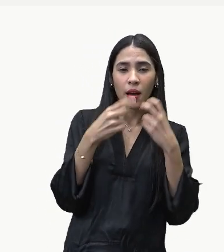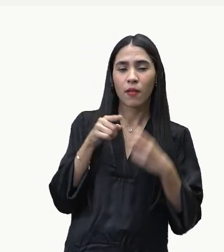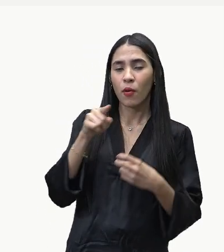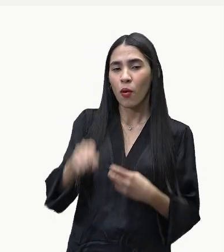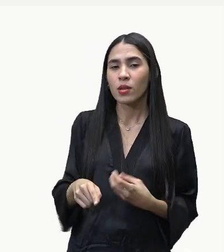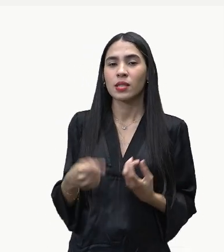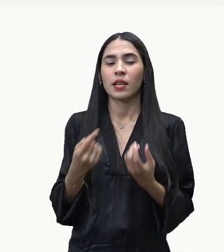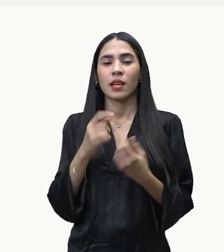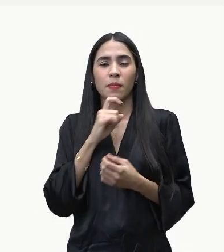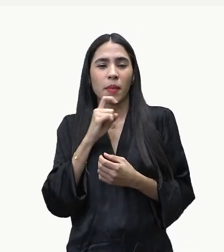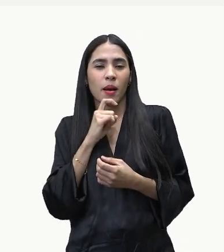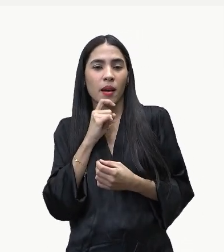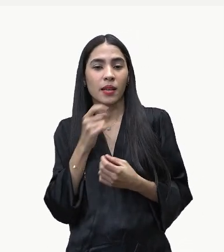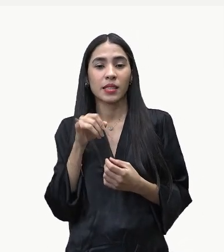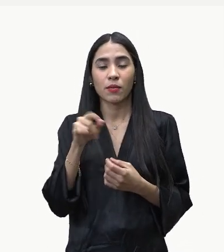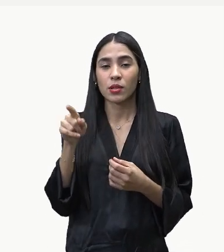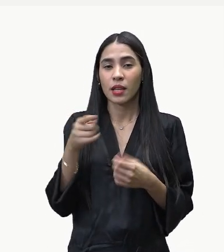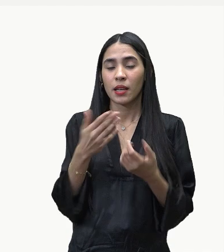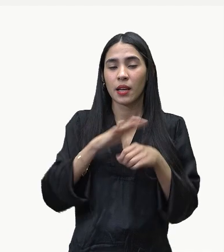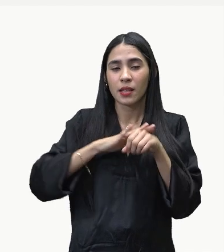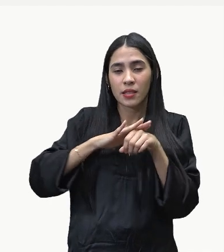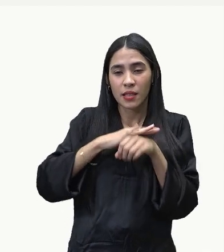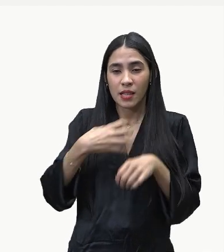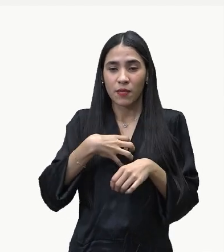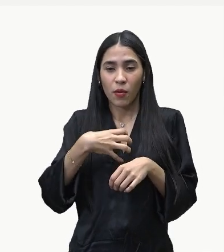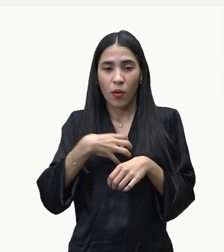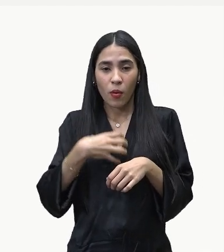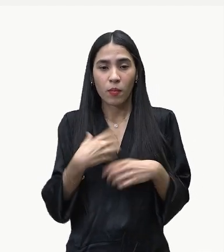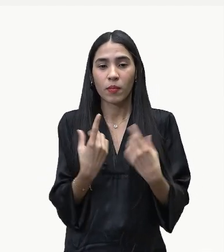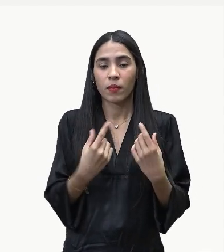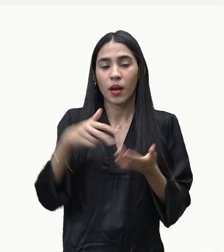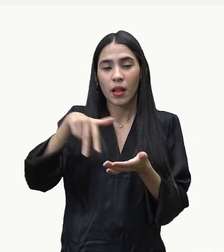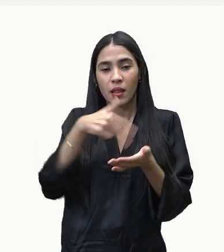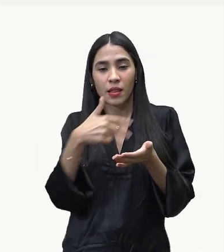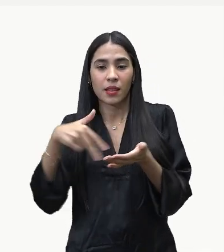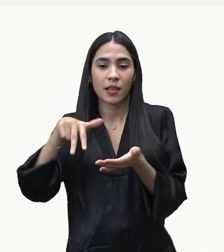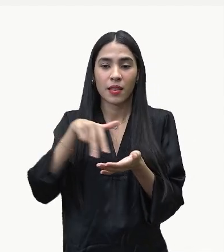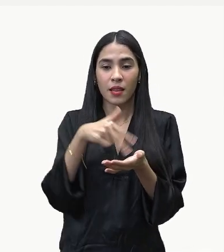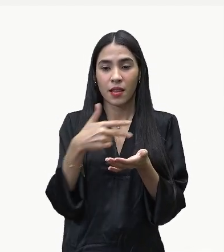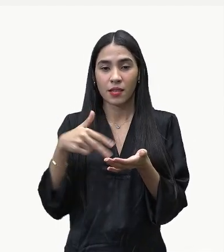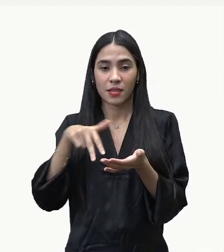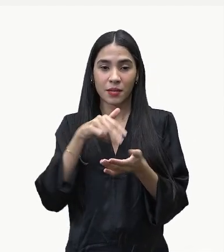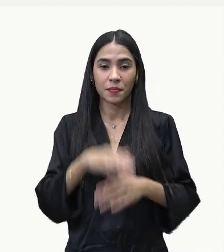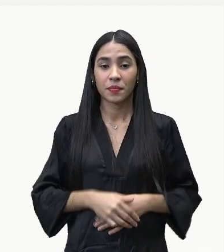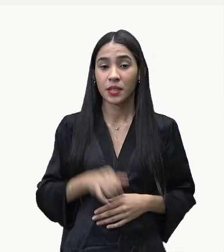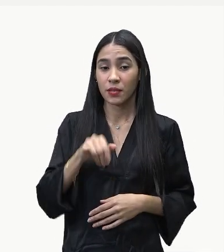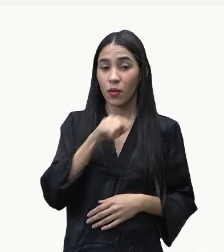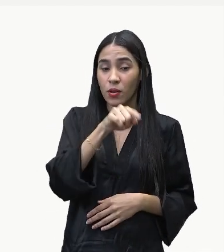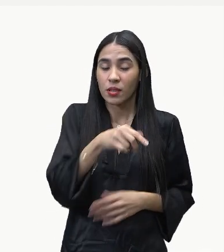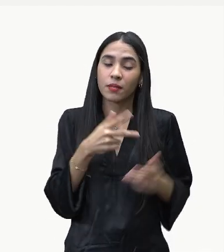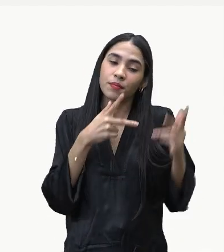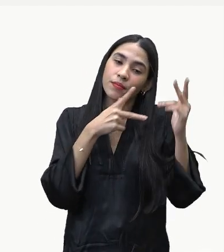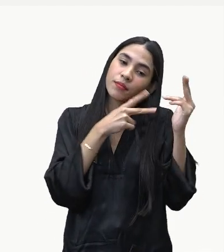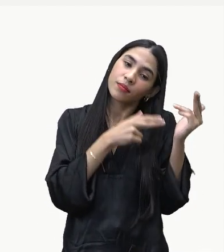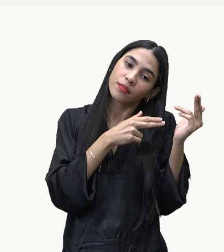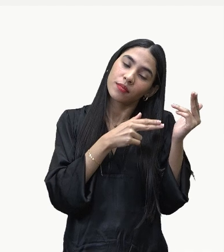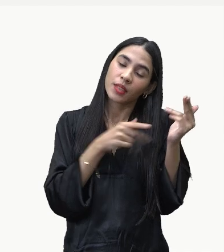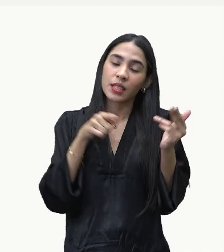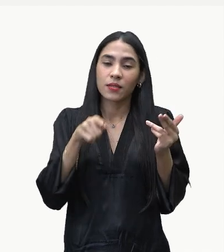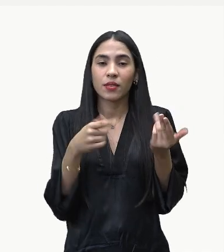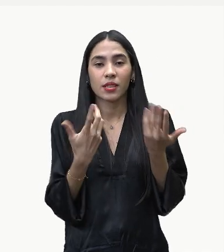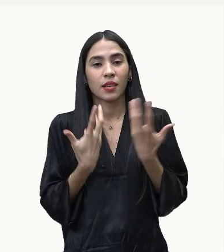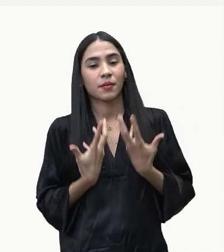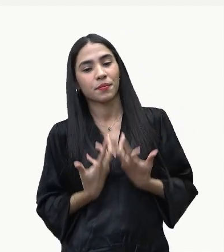você gemesse, se você tocasse a valsa vienense. Se você dormisse, se